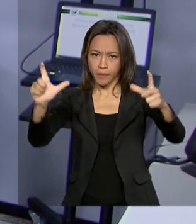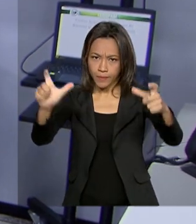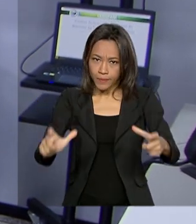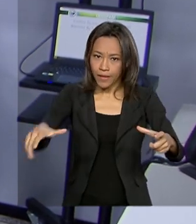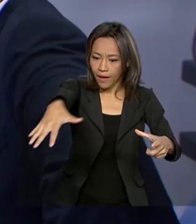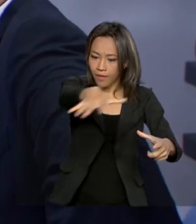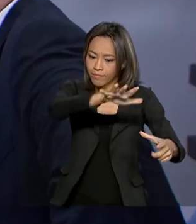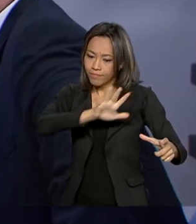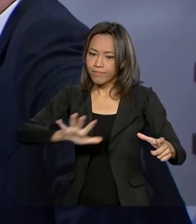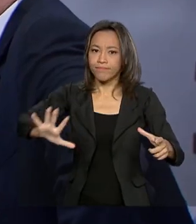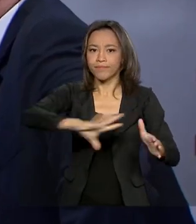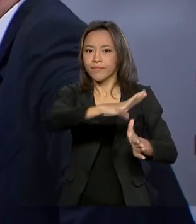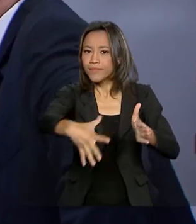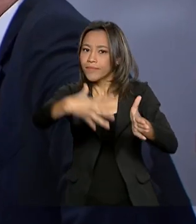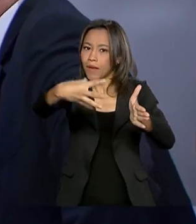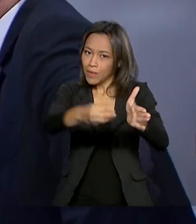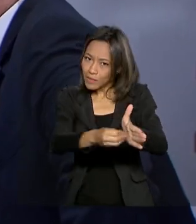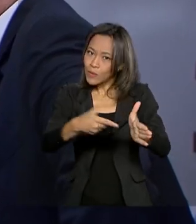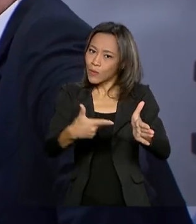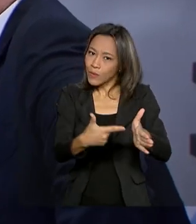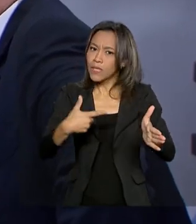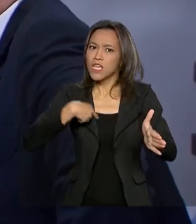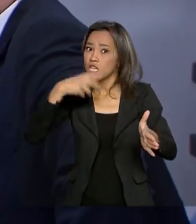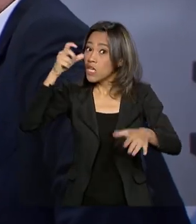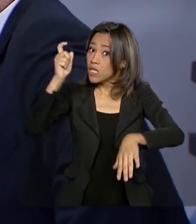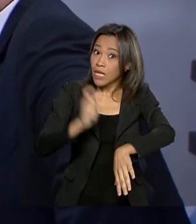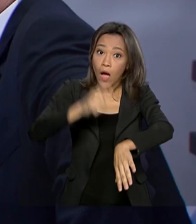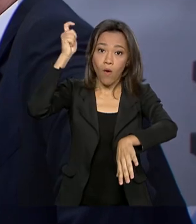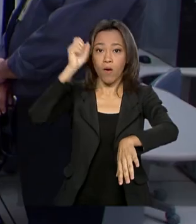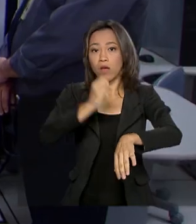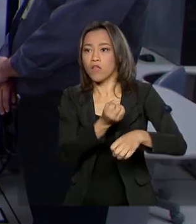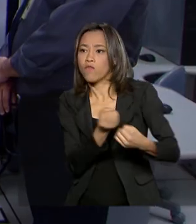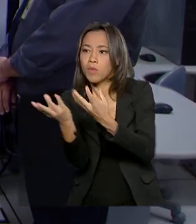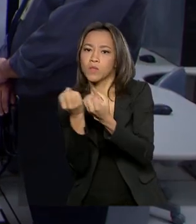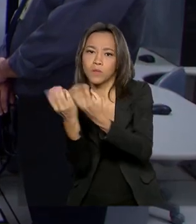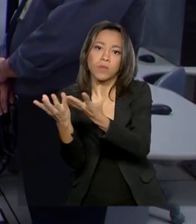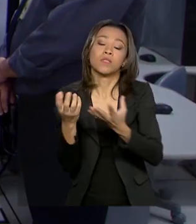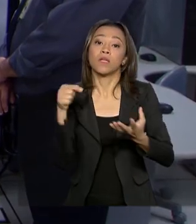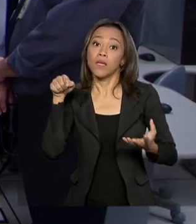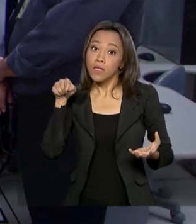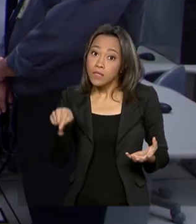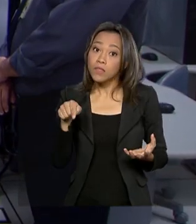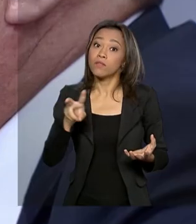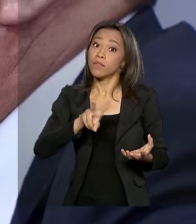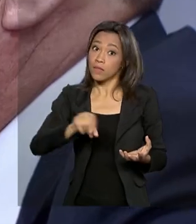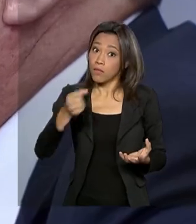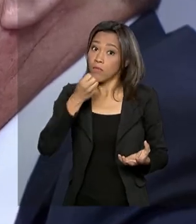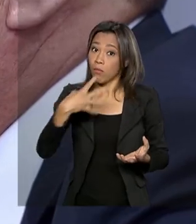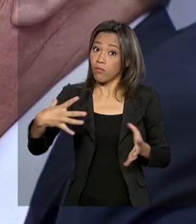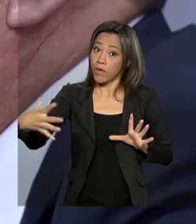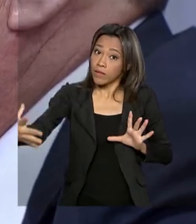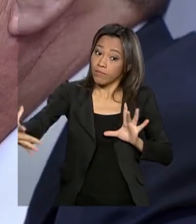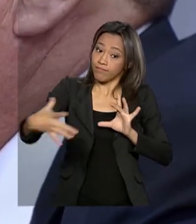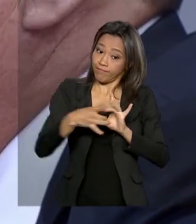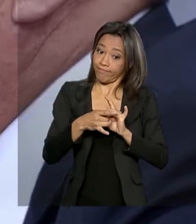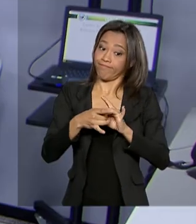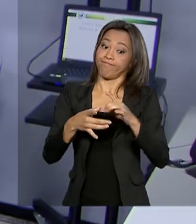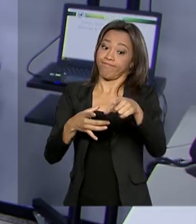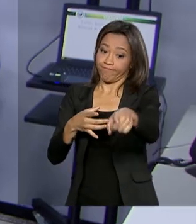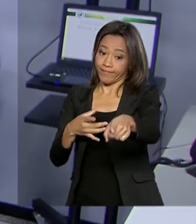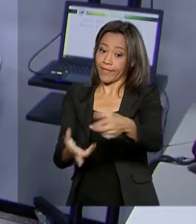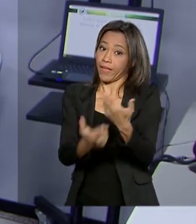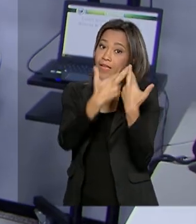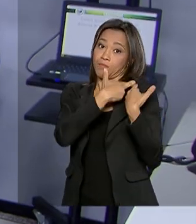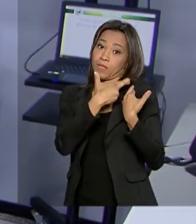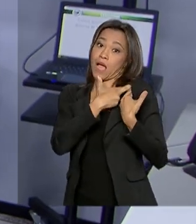Legal e produz informações quase em tempo real. Trabalho que será aliado ao do vice-presidente, que recebeu a